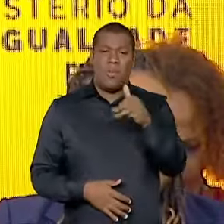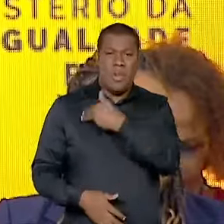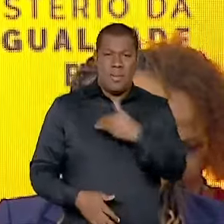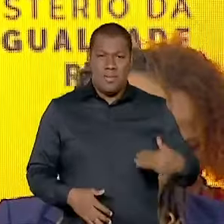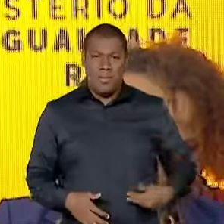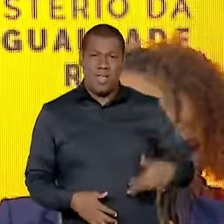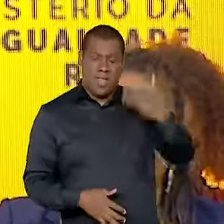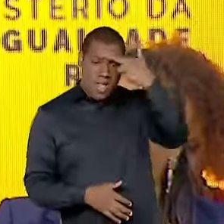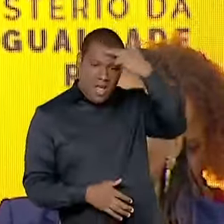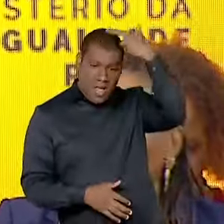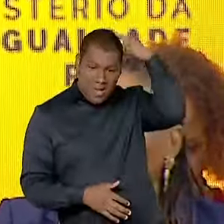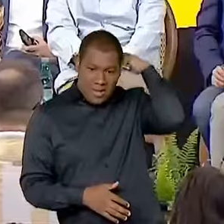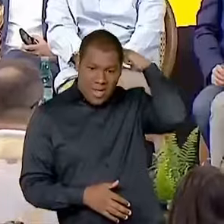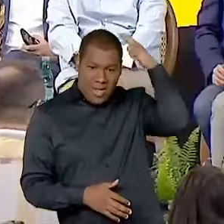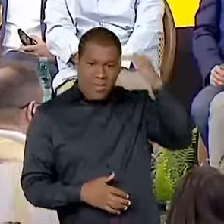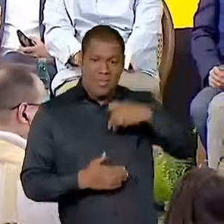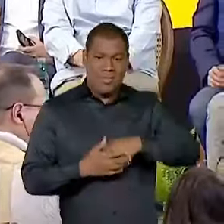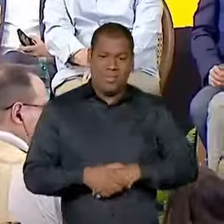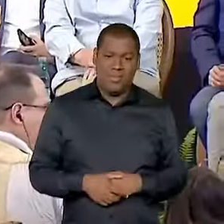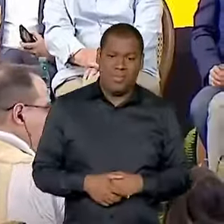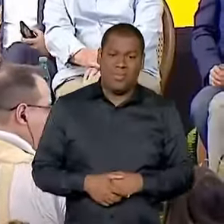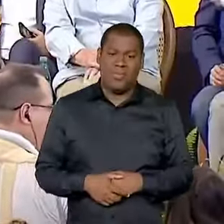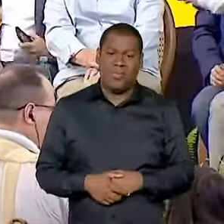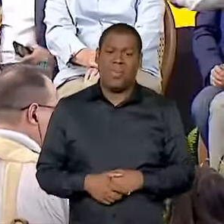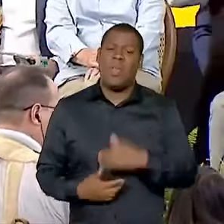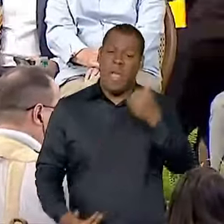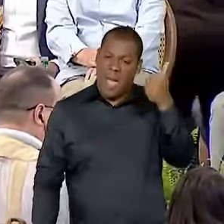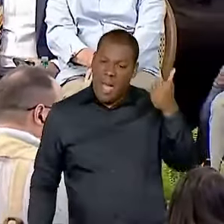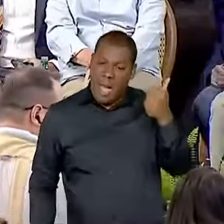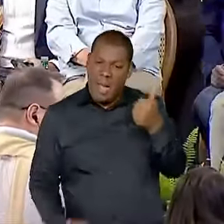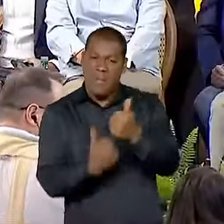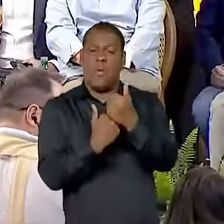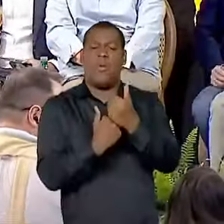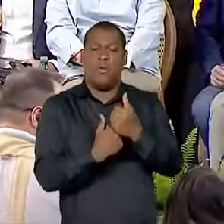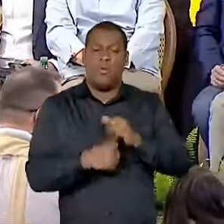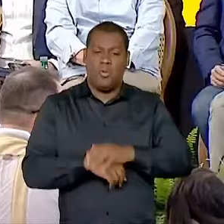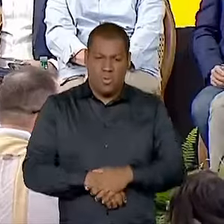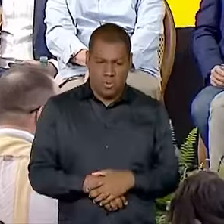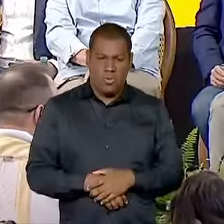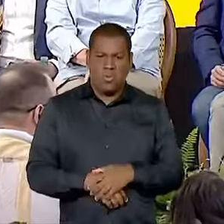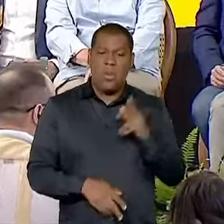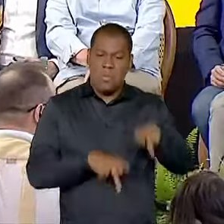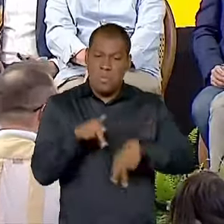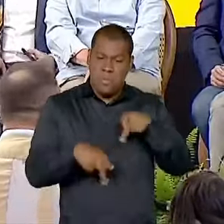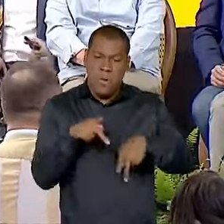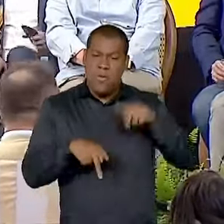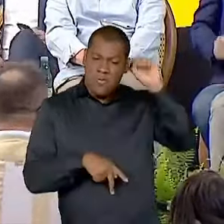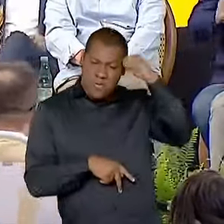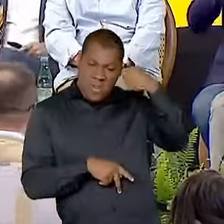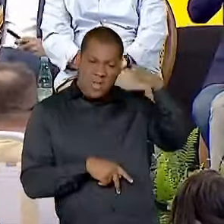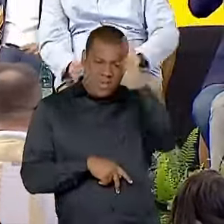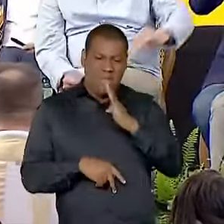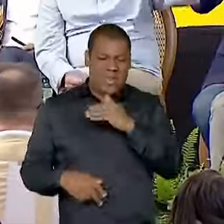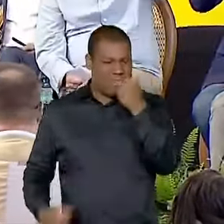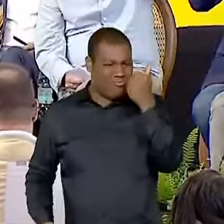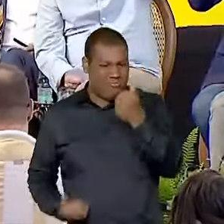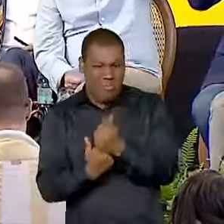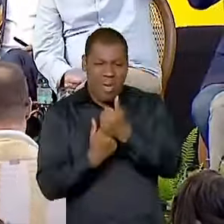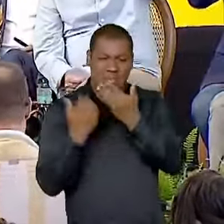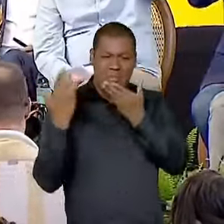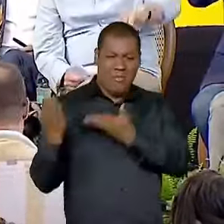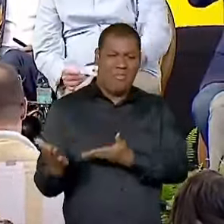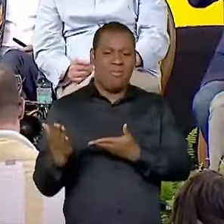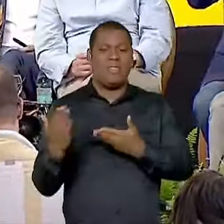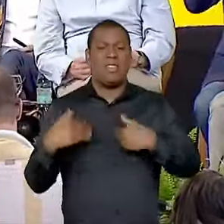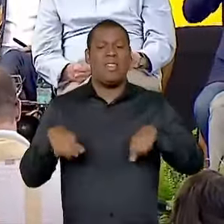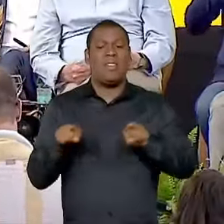Aniele Franco, fica aqui o apoio e o suporte do movimento negro do Brasil. Fica aqui